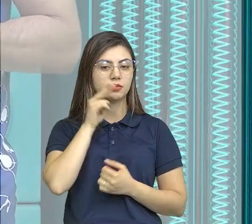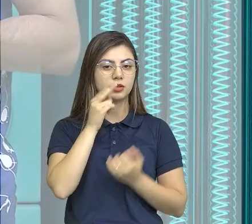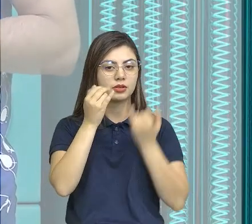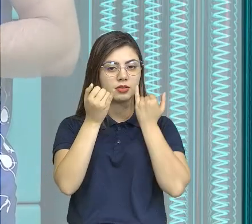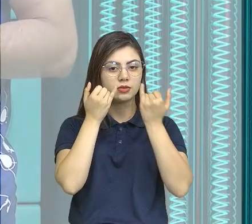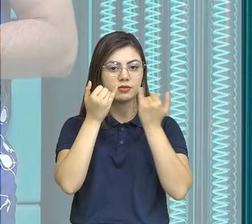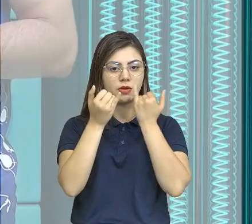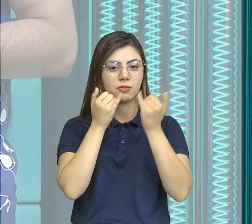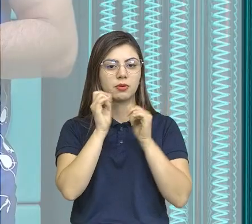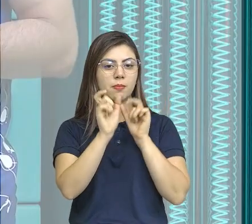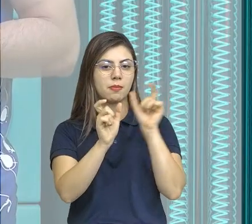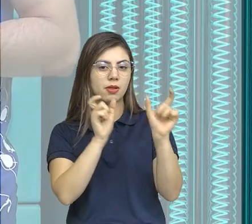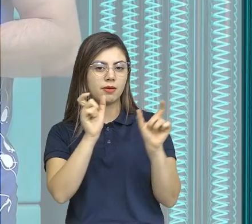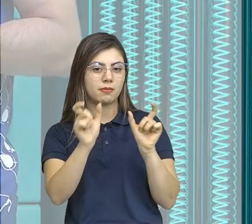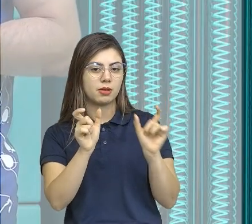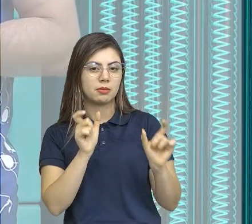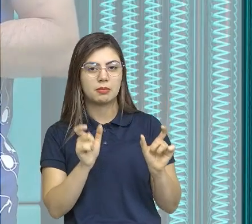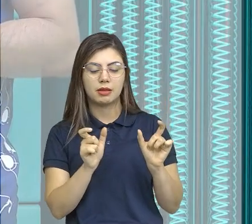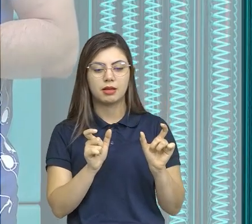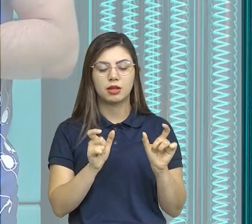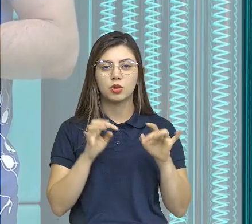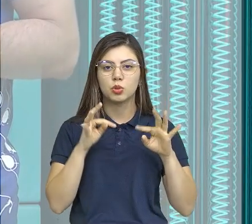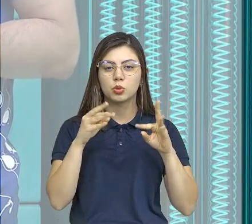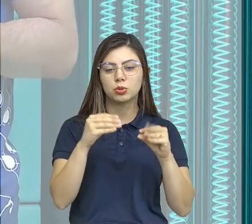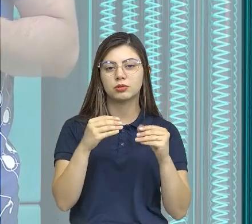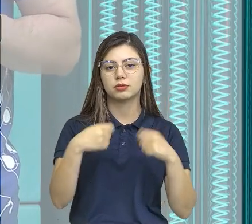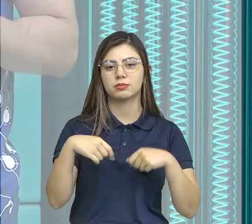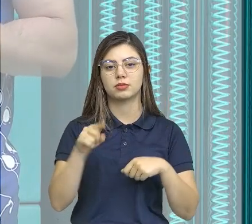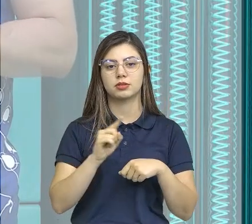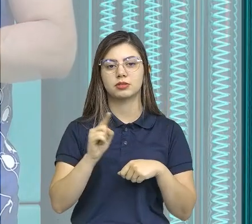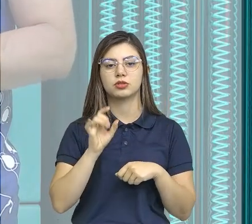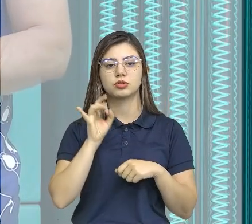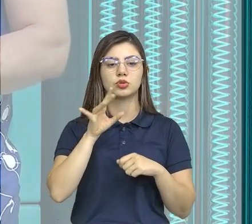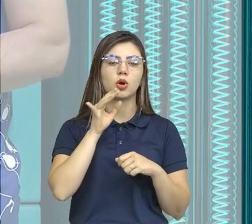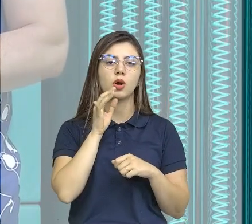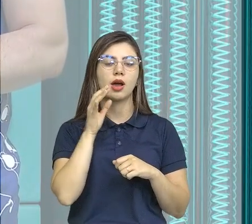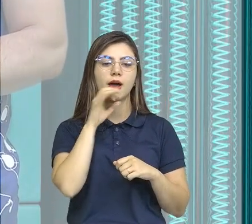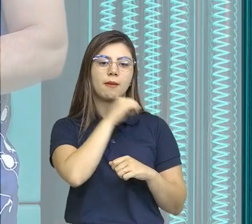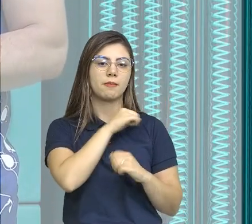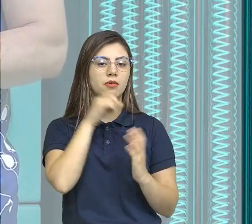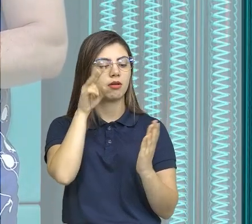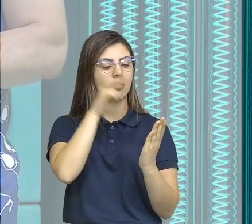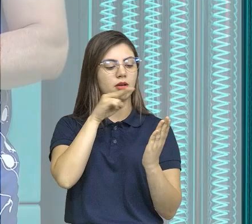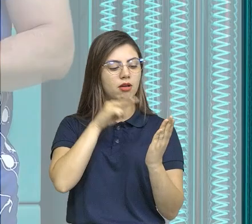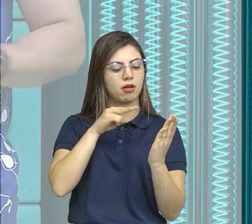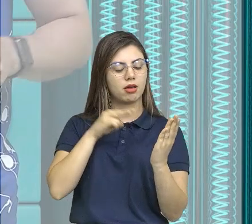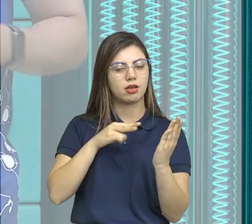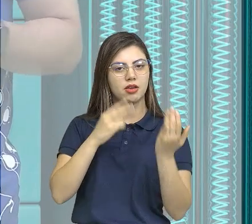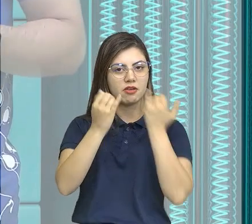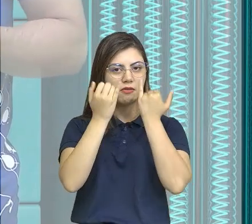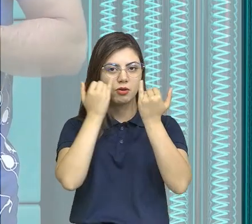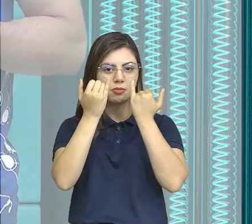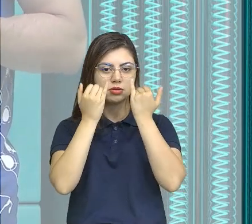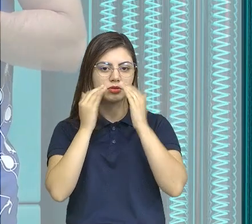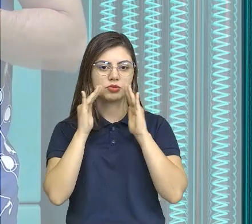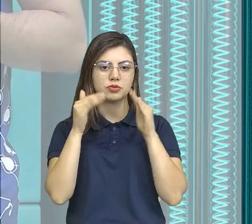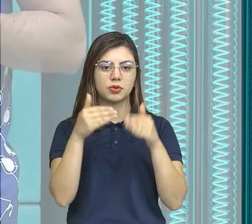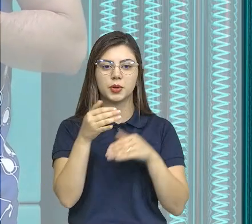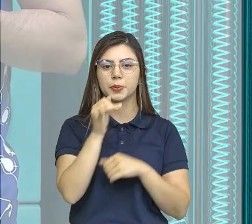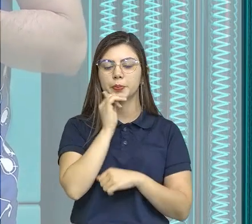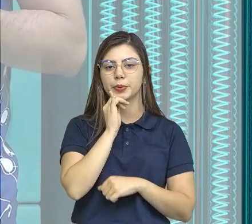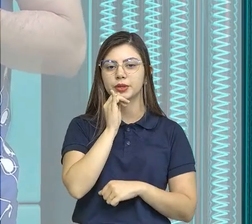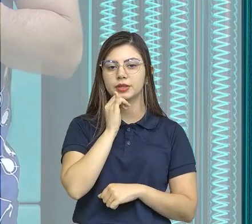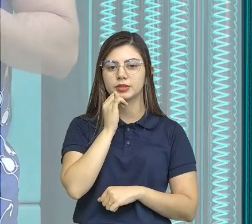ler palavra por palavra. Consiste em uma rápida visualização do texto em busca de informações específicas. Digamos